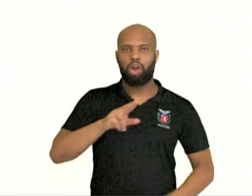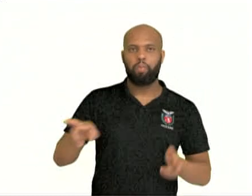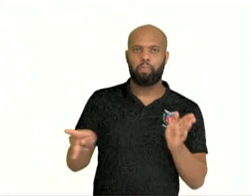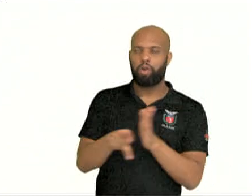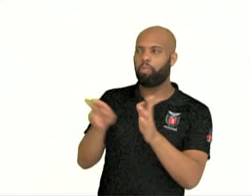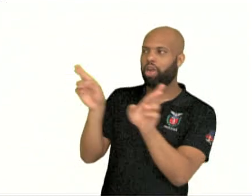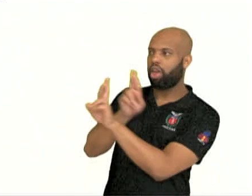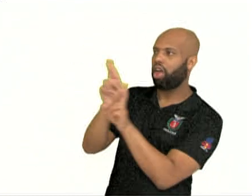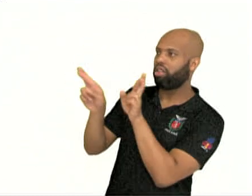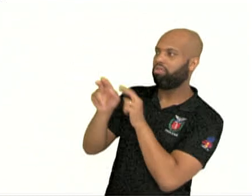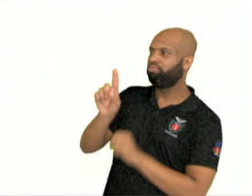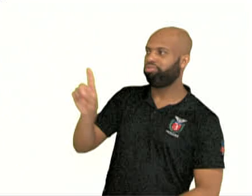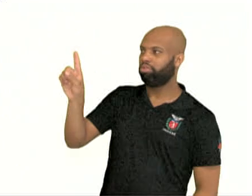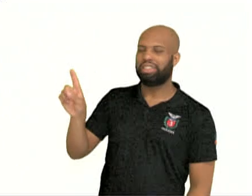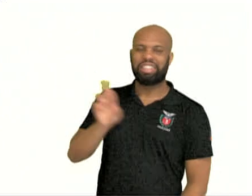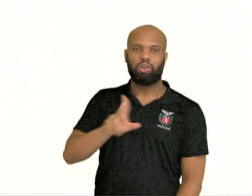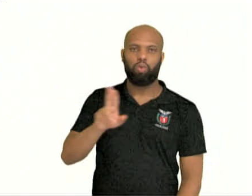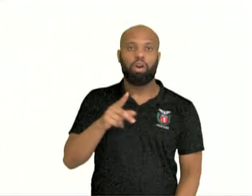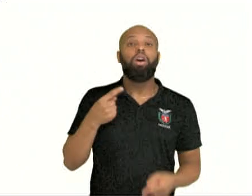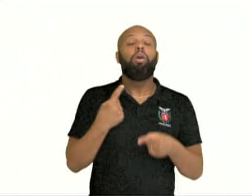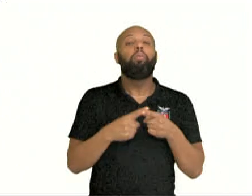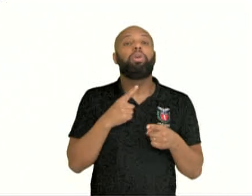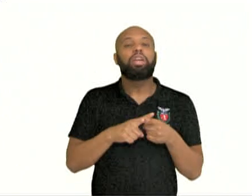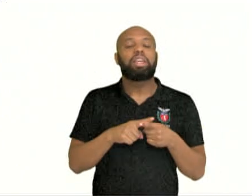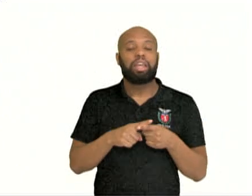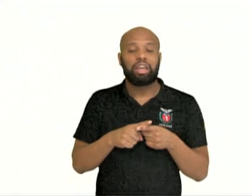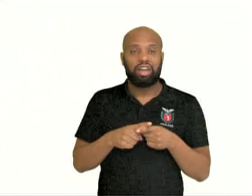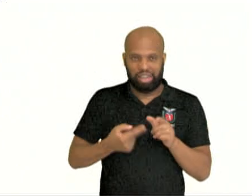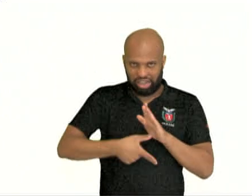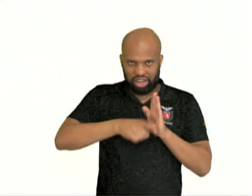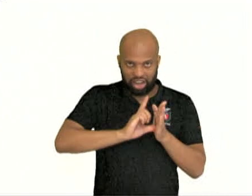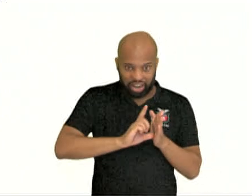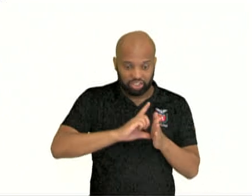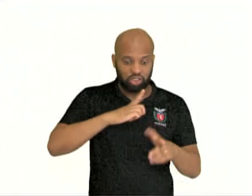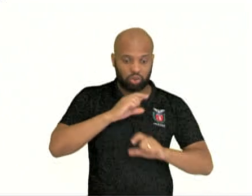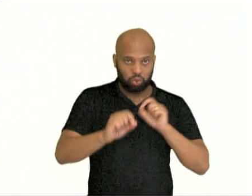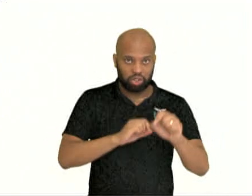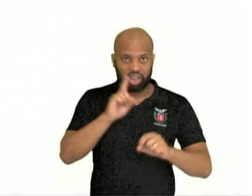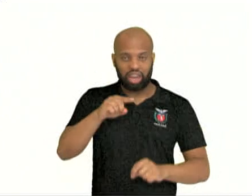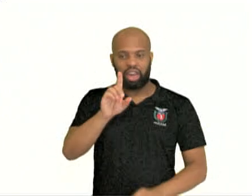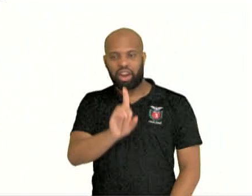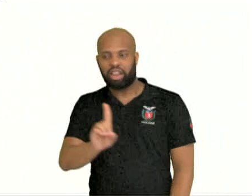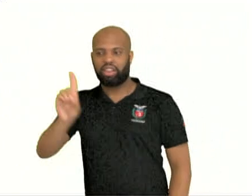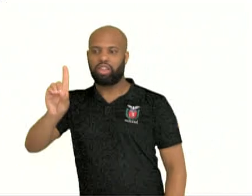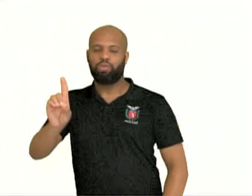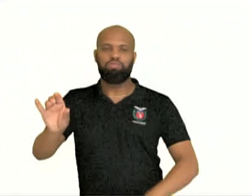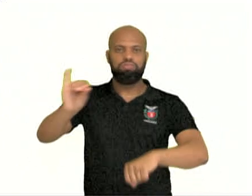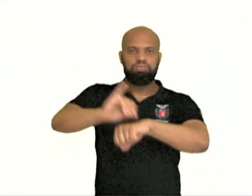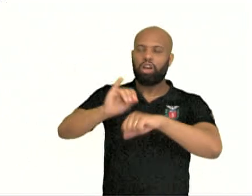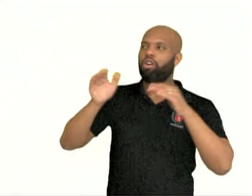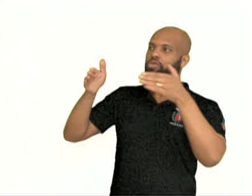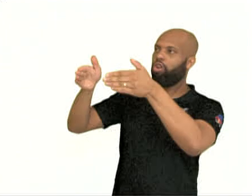Isso também é bem importante, porque até então nós tínhamos o teocentrismo, né, todas as explicações de